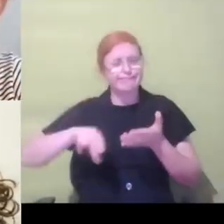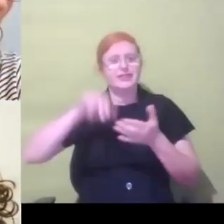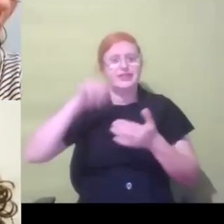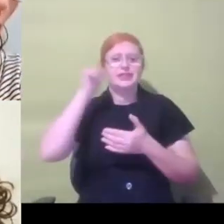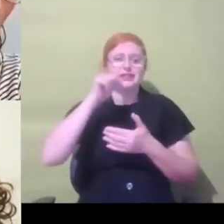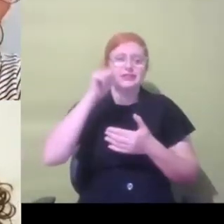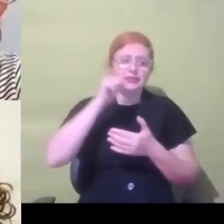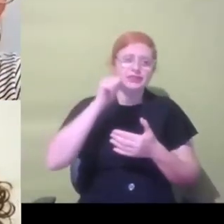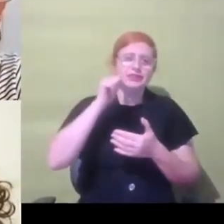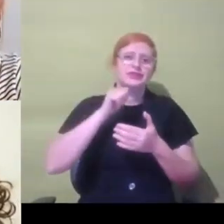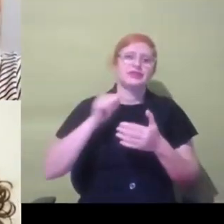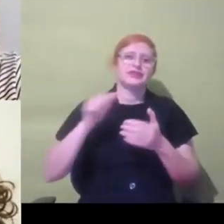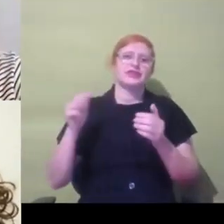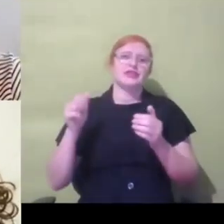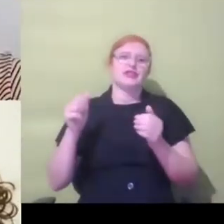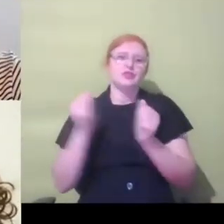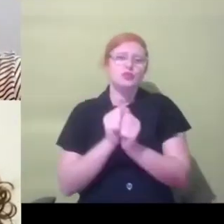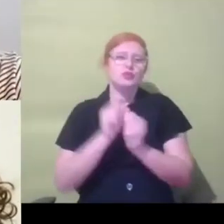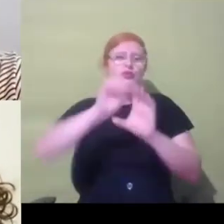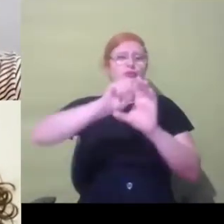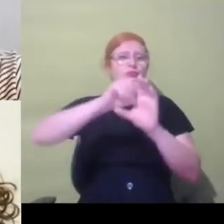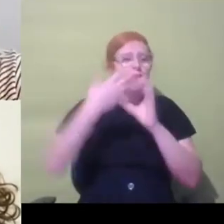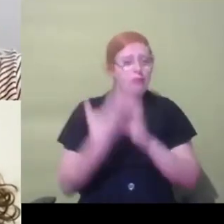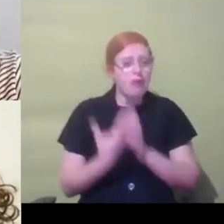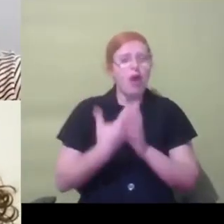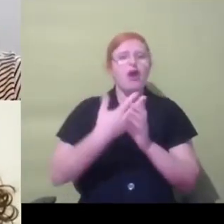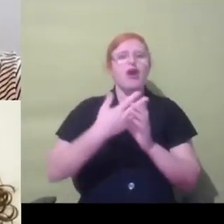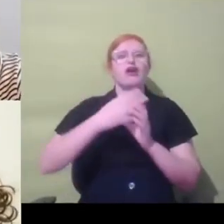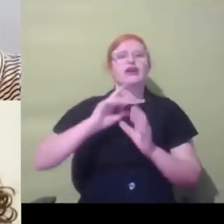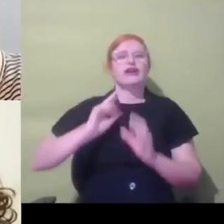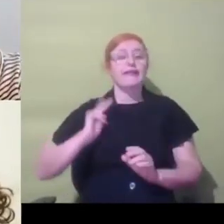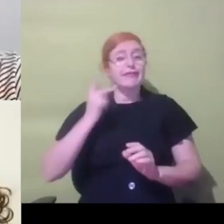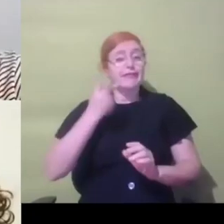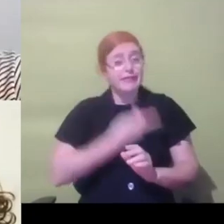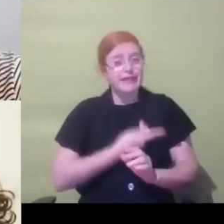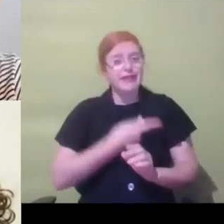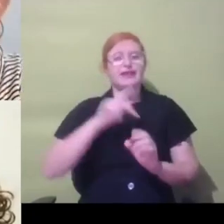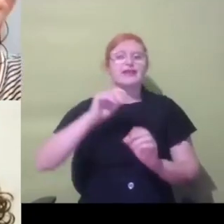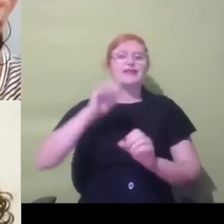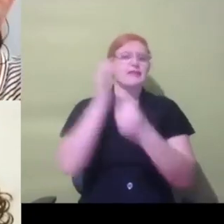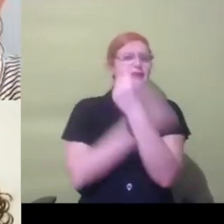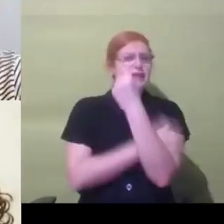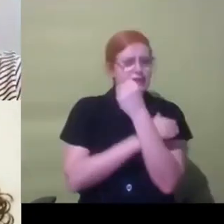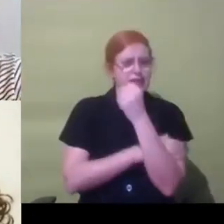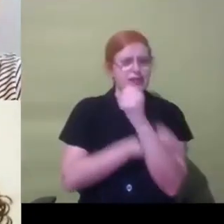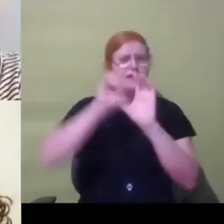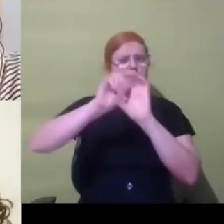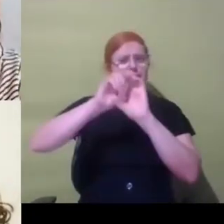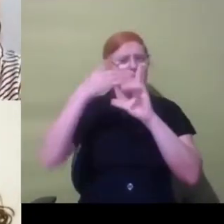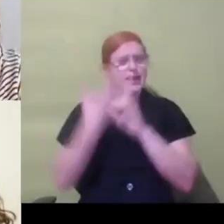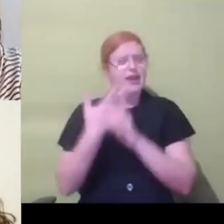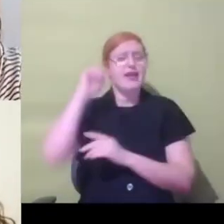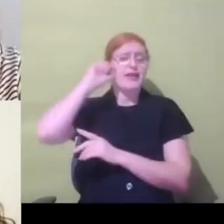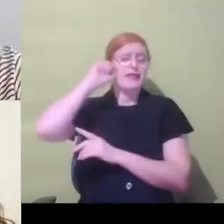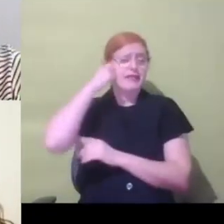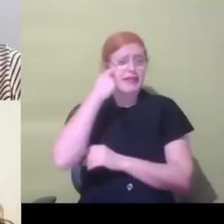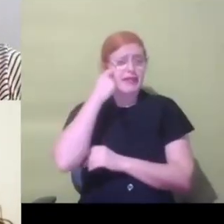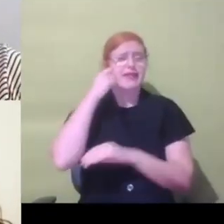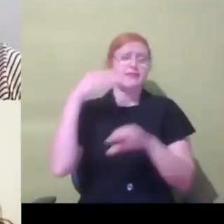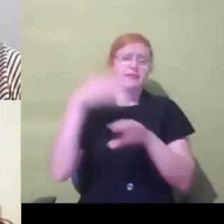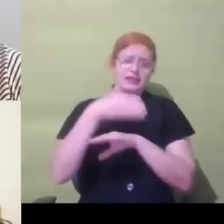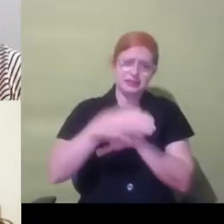que fazem parte do blog Transfeminismo, blogueiras feministas, né? A Lara do Blogueiras Negras, que já faz parte da